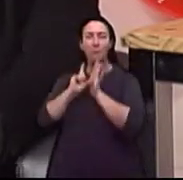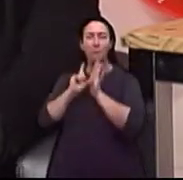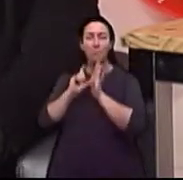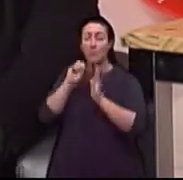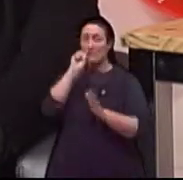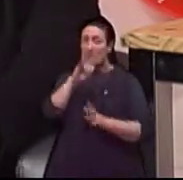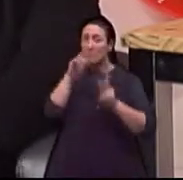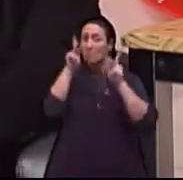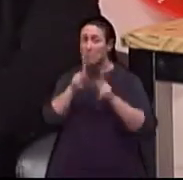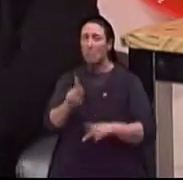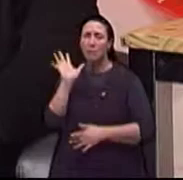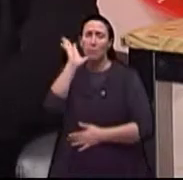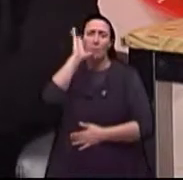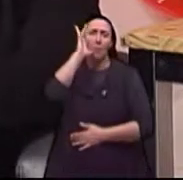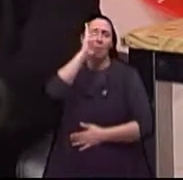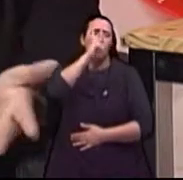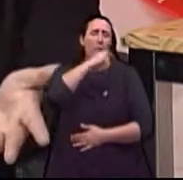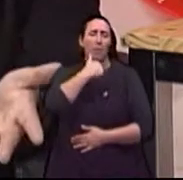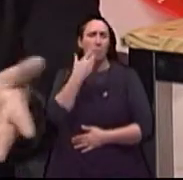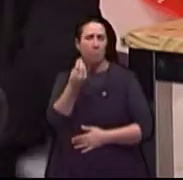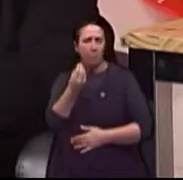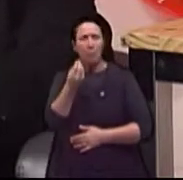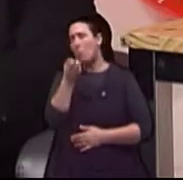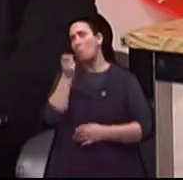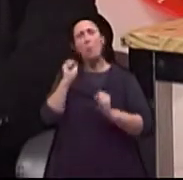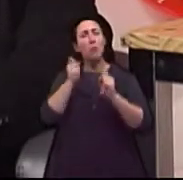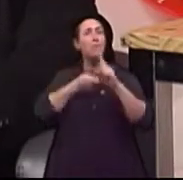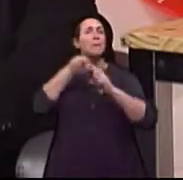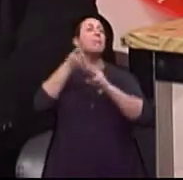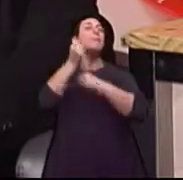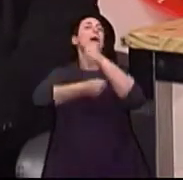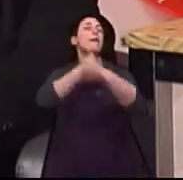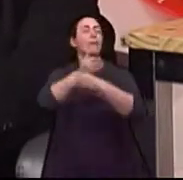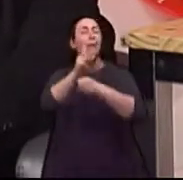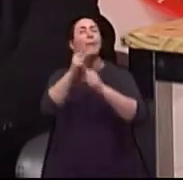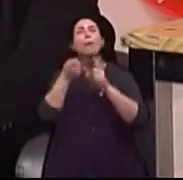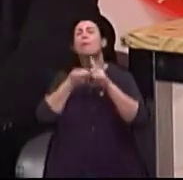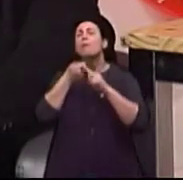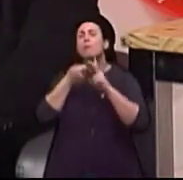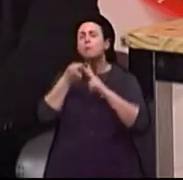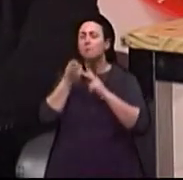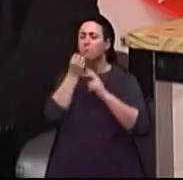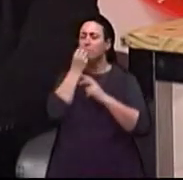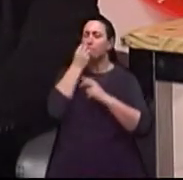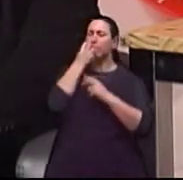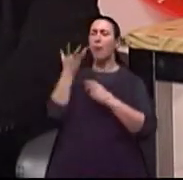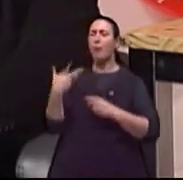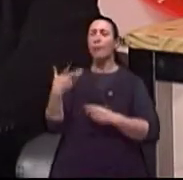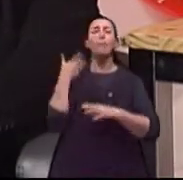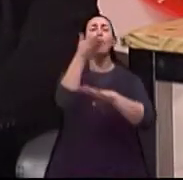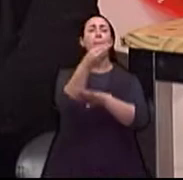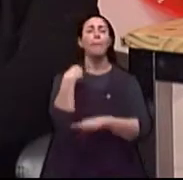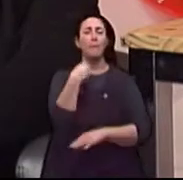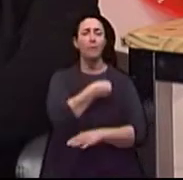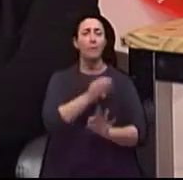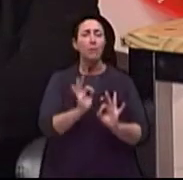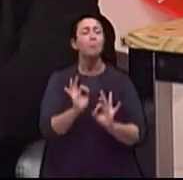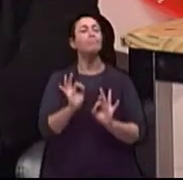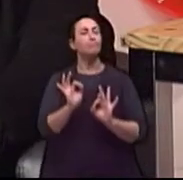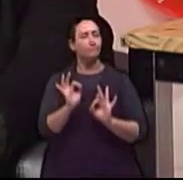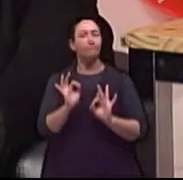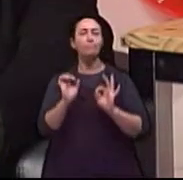passa muito tempo com a lesão E nesse muito tempo pode ser meses não precisa nem ser anos Às vezes o tratamento